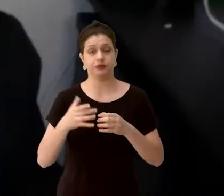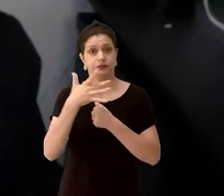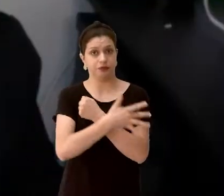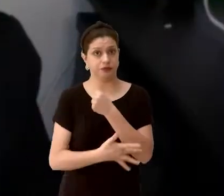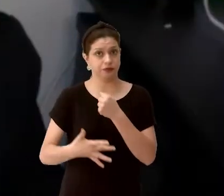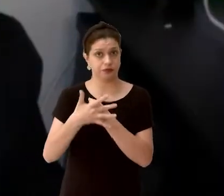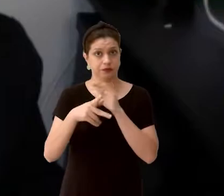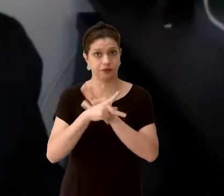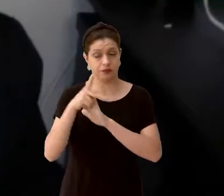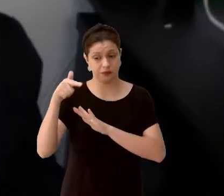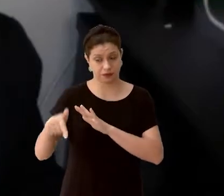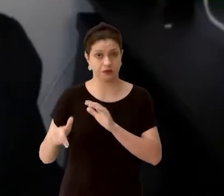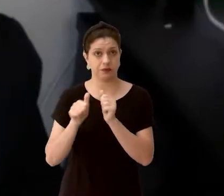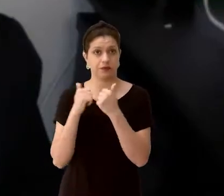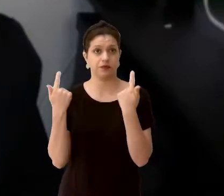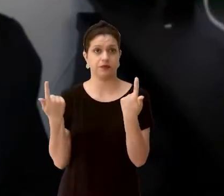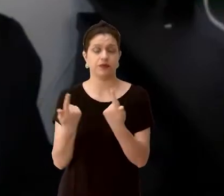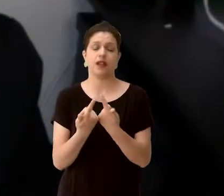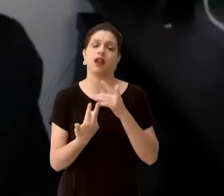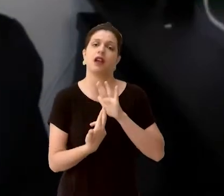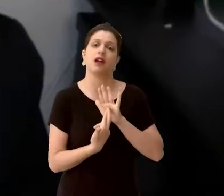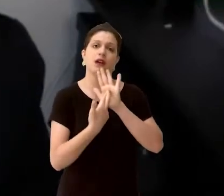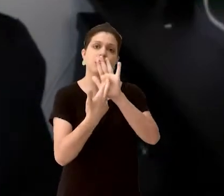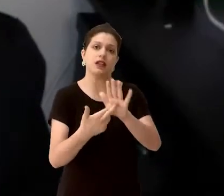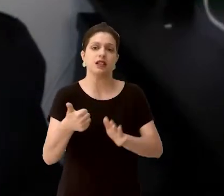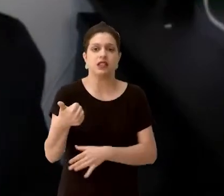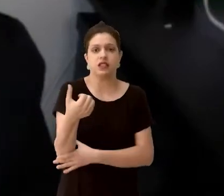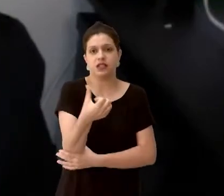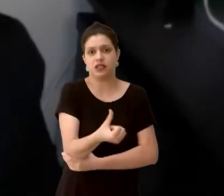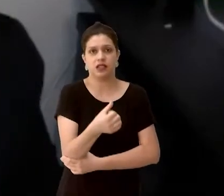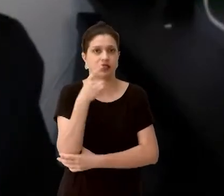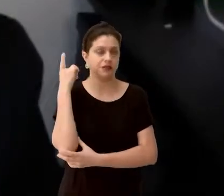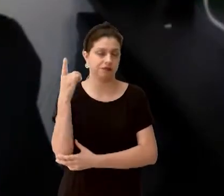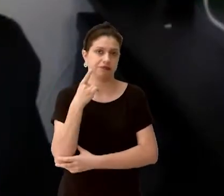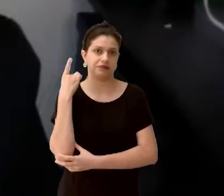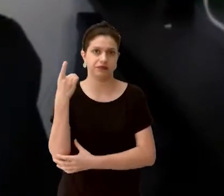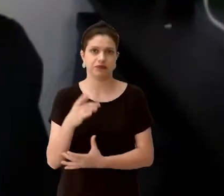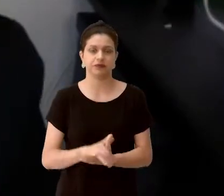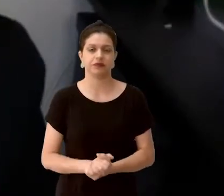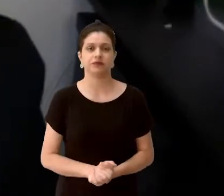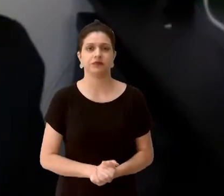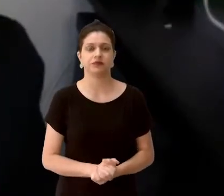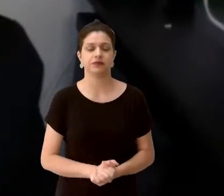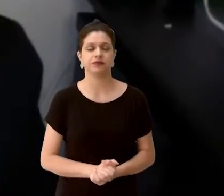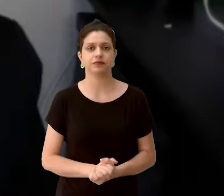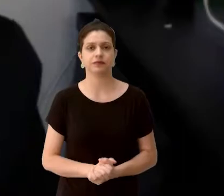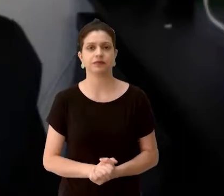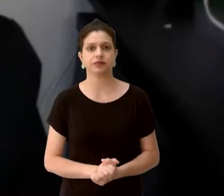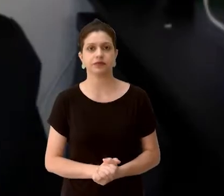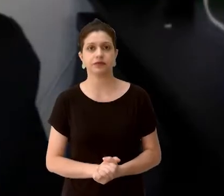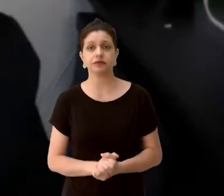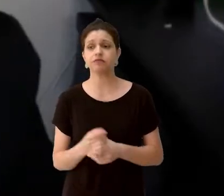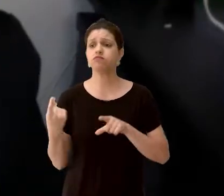Frente Parlamentar aqui desta casa, representada por 16